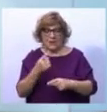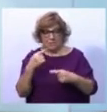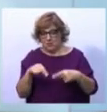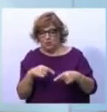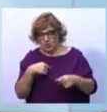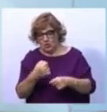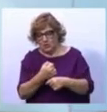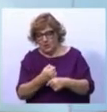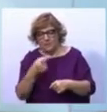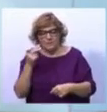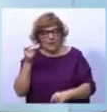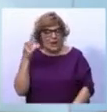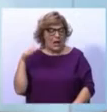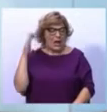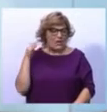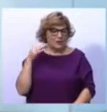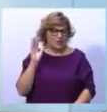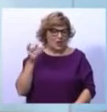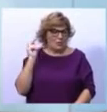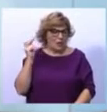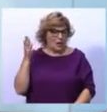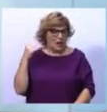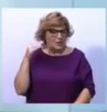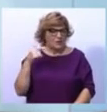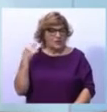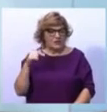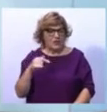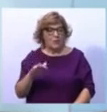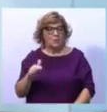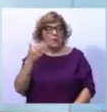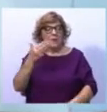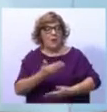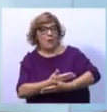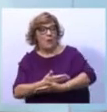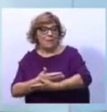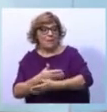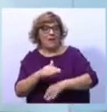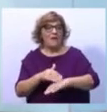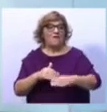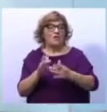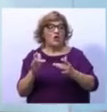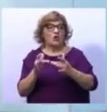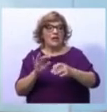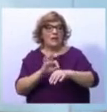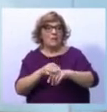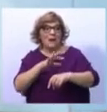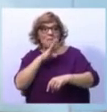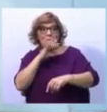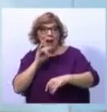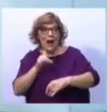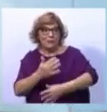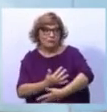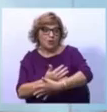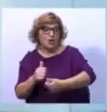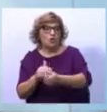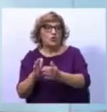Hispano, aqui há uns anos, já há bastantes anos, colocamos o primeiro bebê a fazer contacto pele a pele com a mãe,